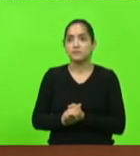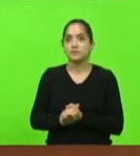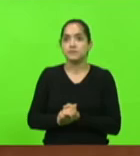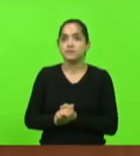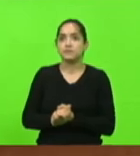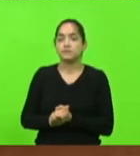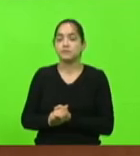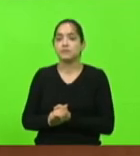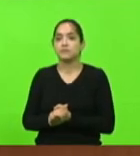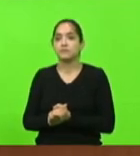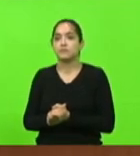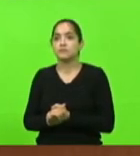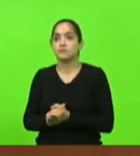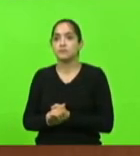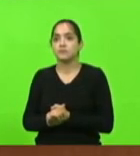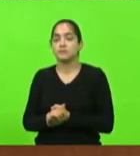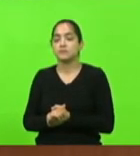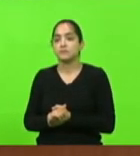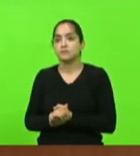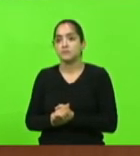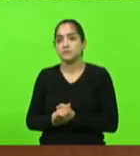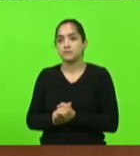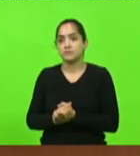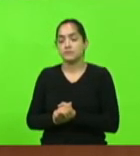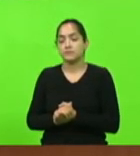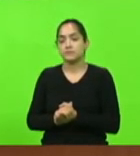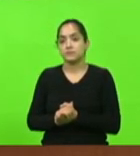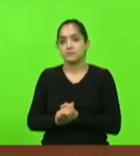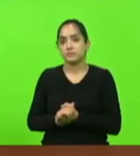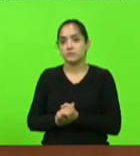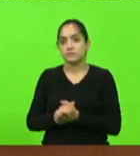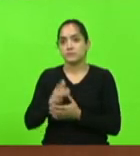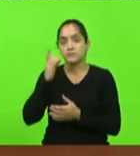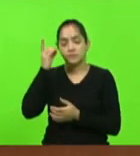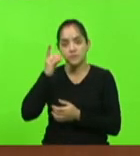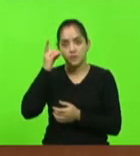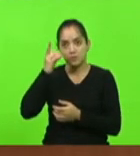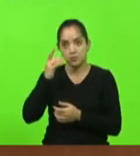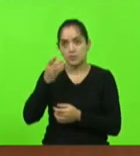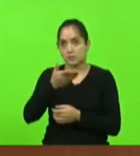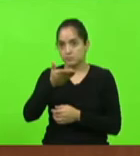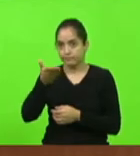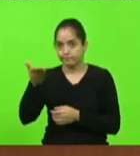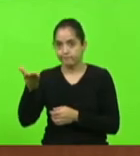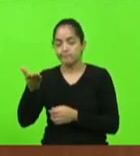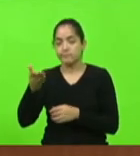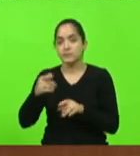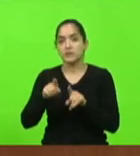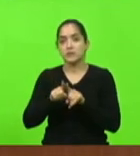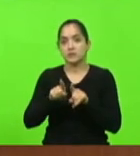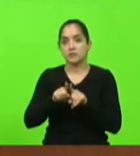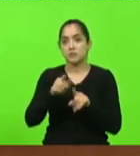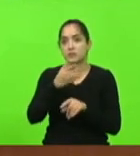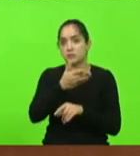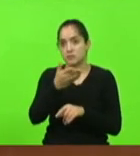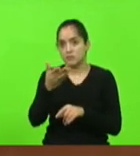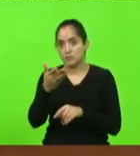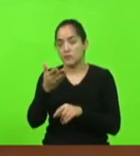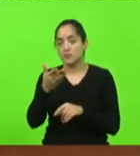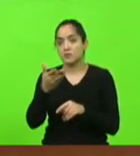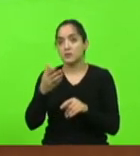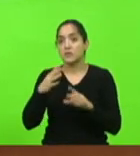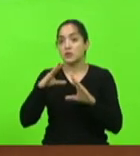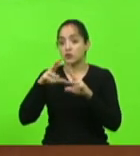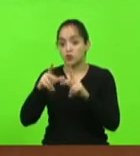deputado Ismael, deputado aqui também, o deputado Vicente Caro Preso, também o deputado Márcio, né, deputado Sílvio. Todas